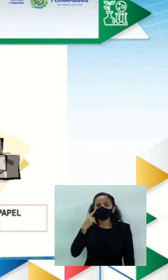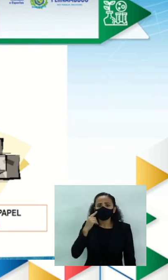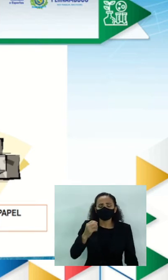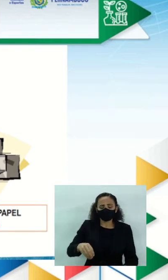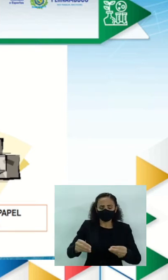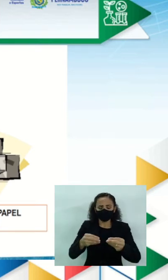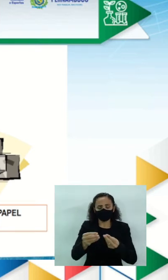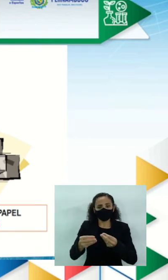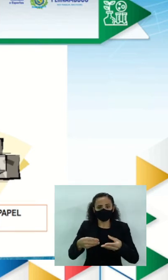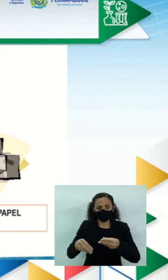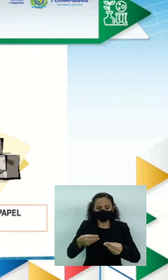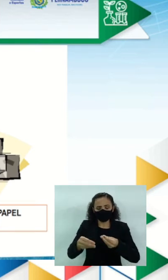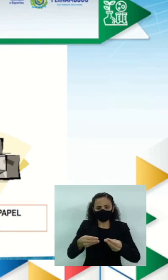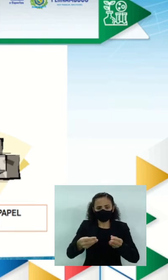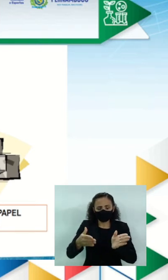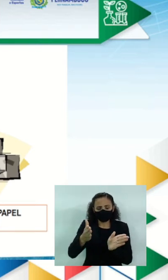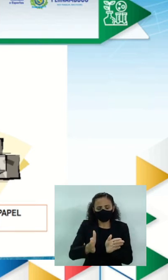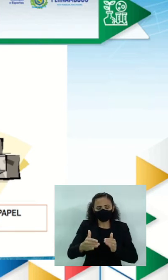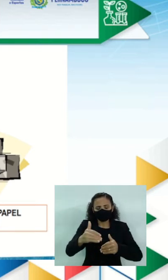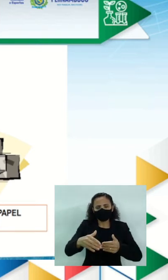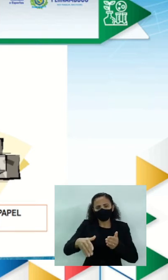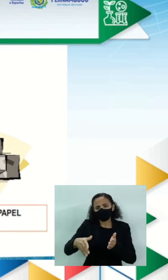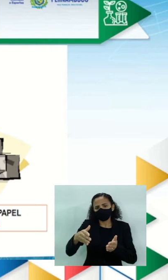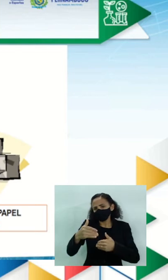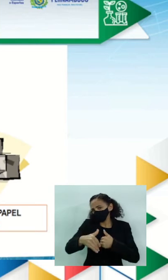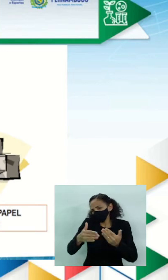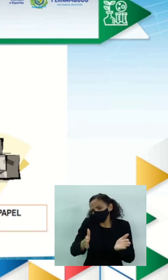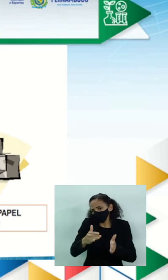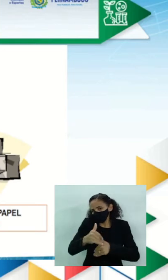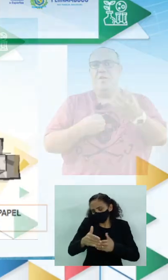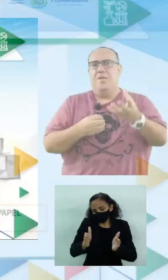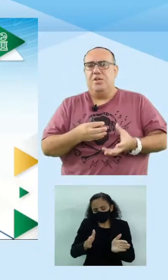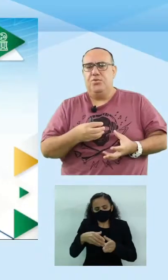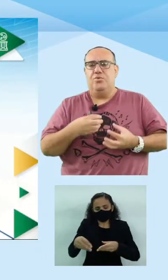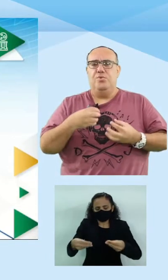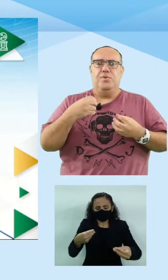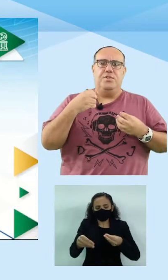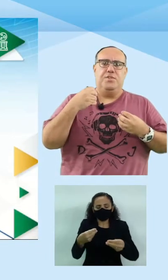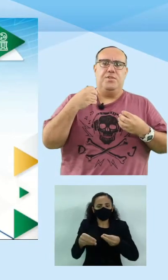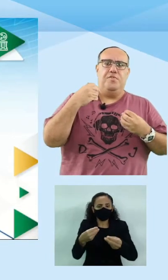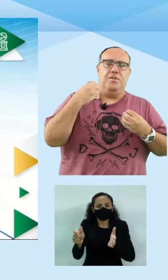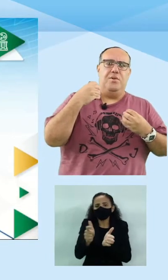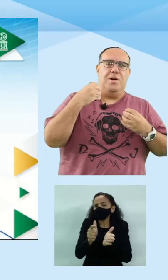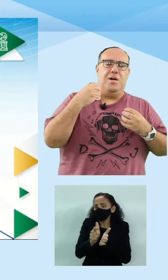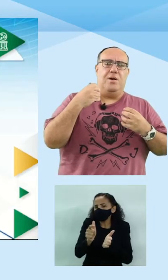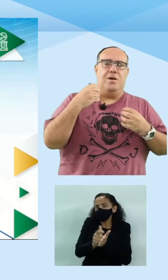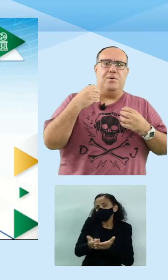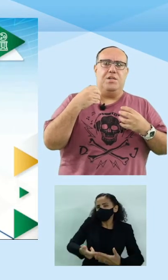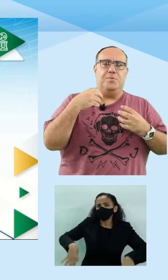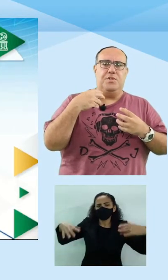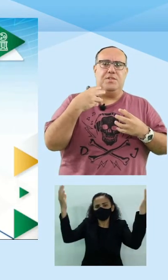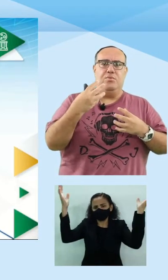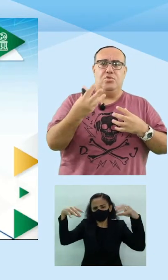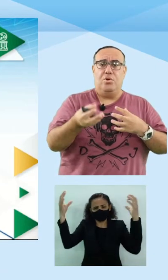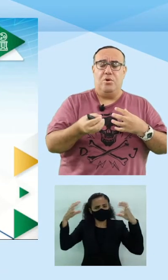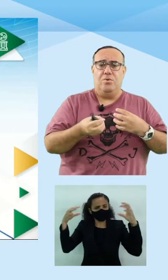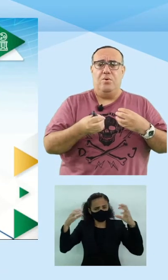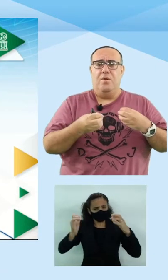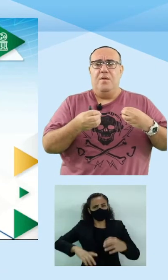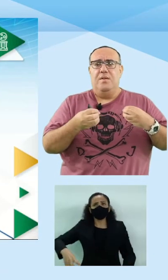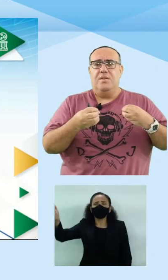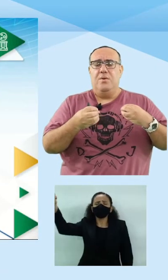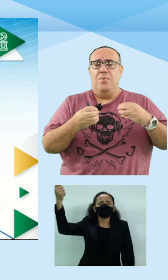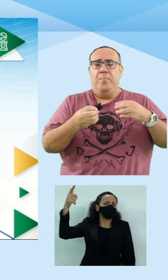embalagens de papel, de 1 a 4 meses, né? Então, também devido às chuvas, devido à exposição ao